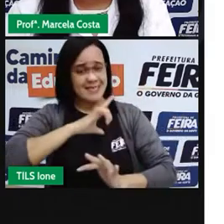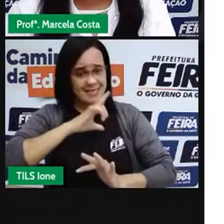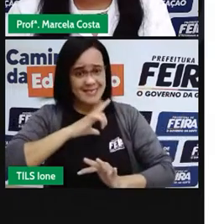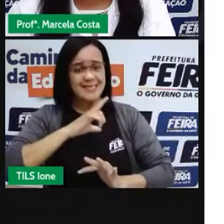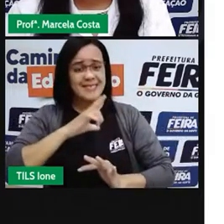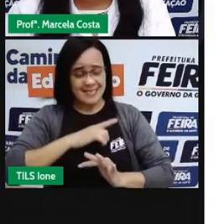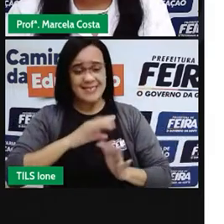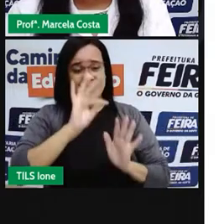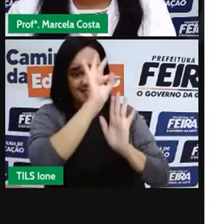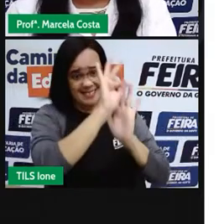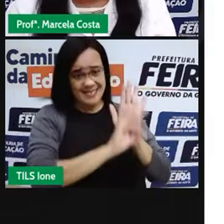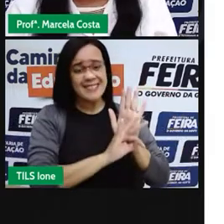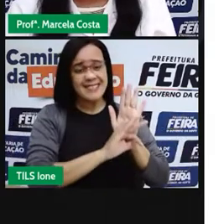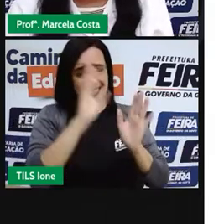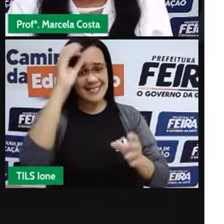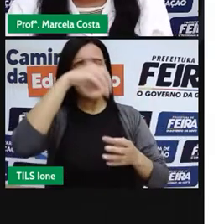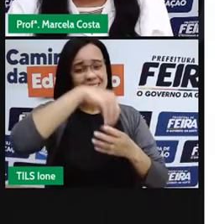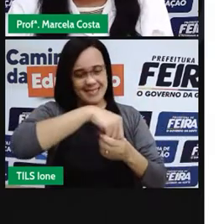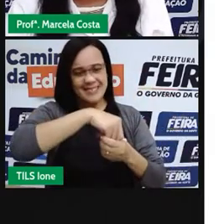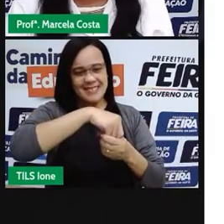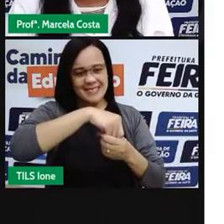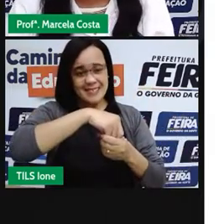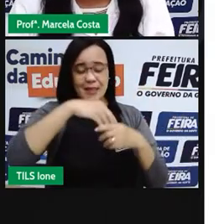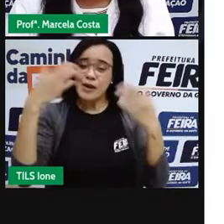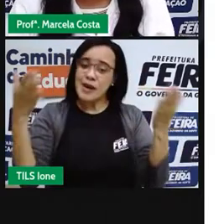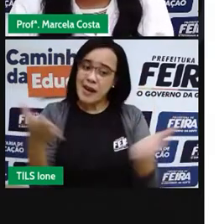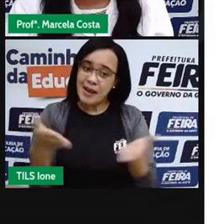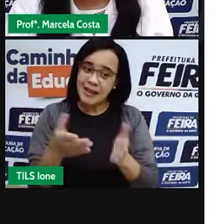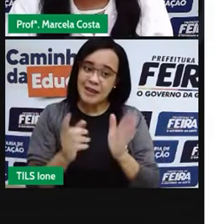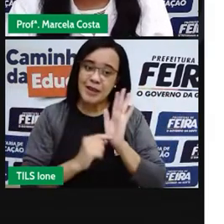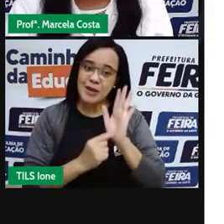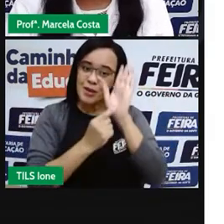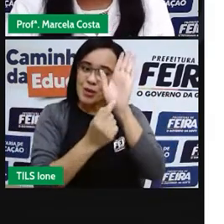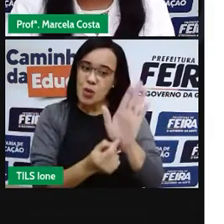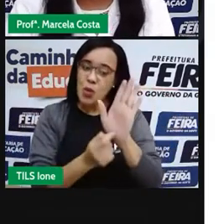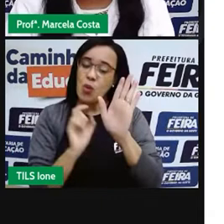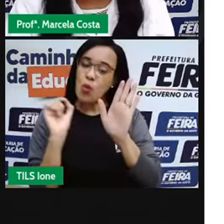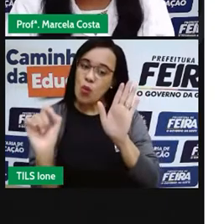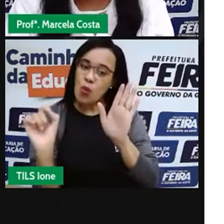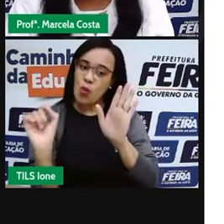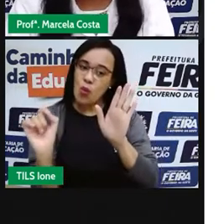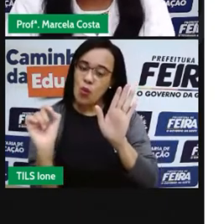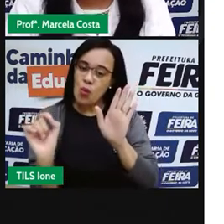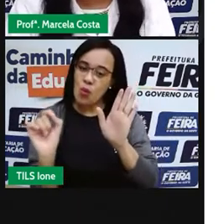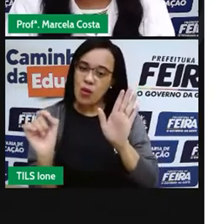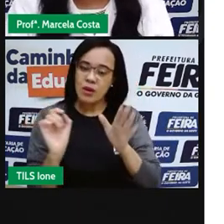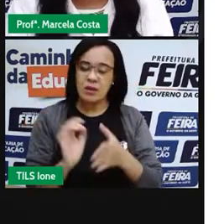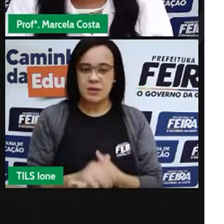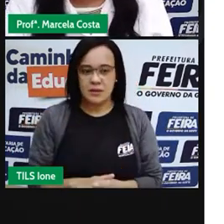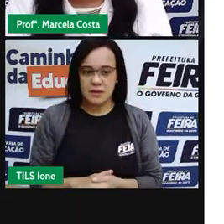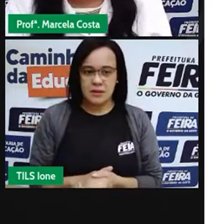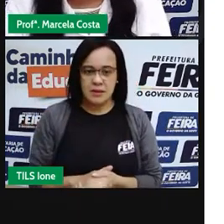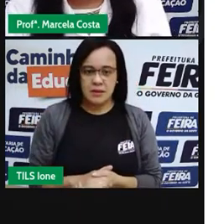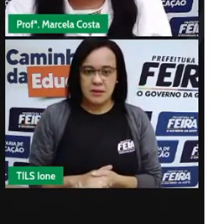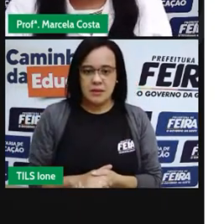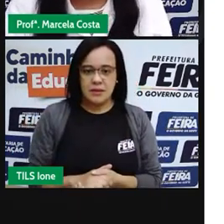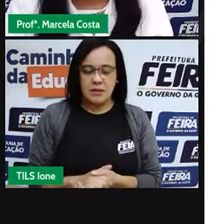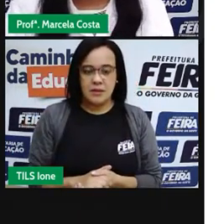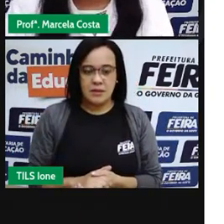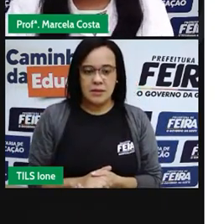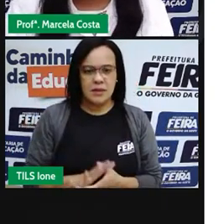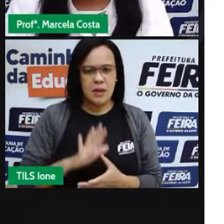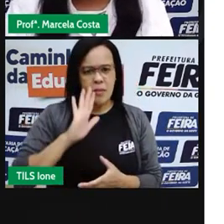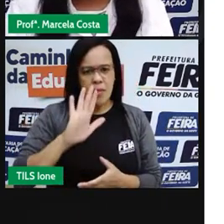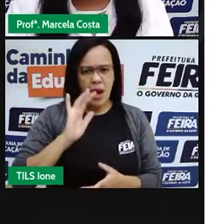nesse contexto. Agora eu quero mostrar para vocês, falar um pouco sobre a origem